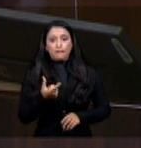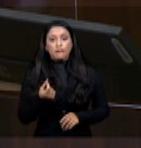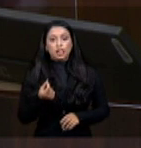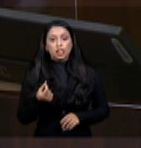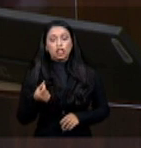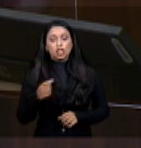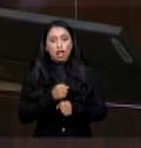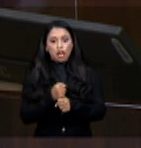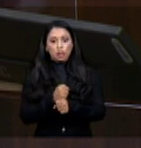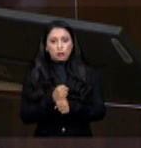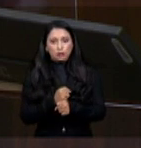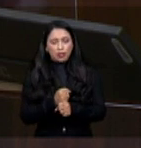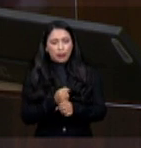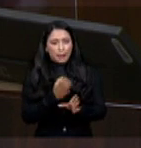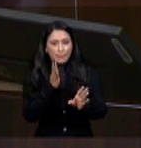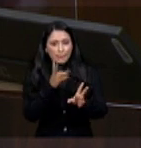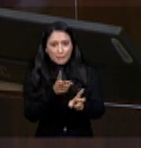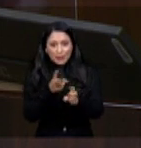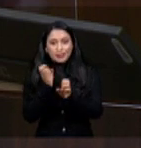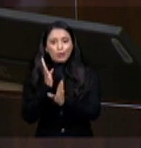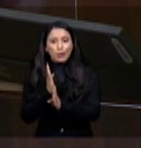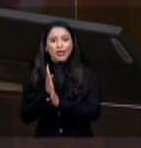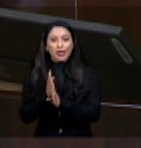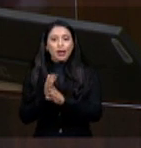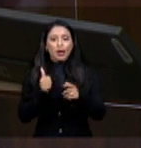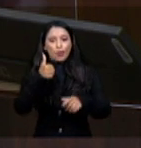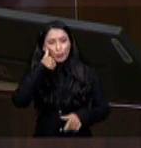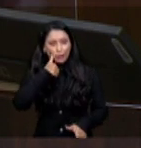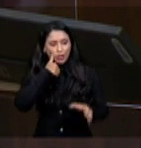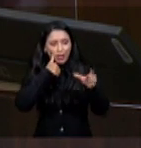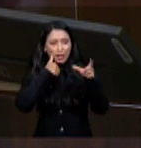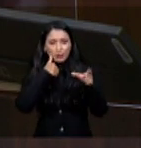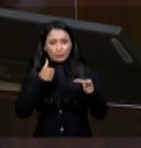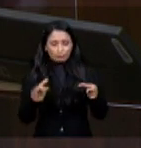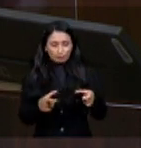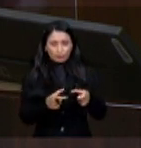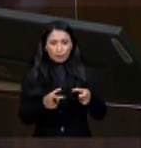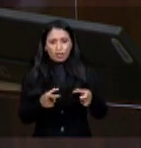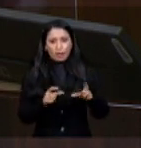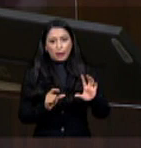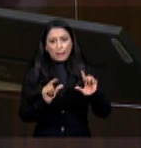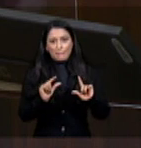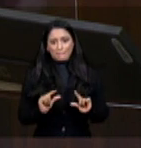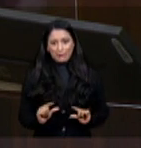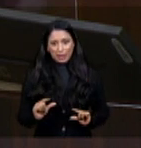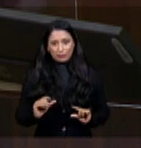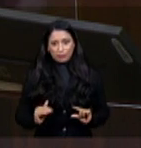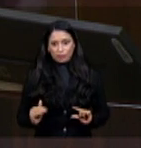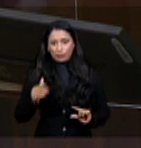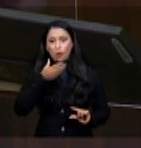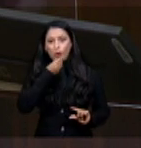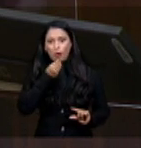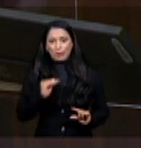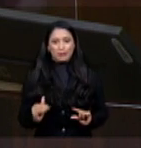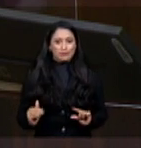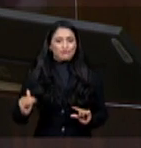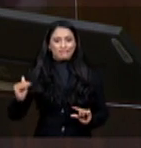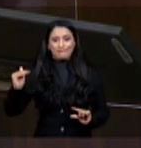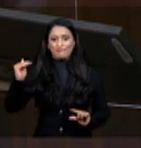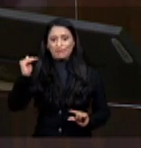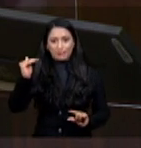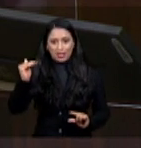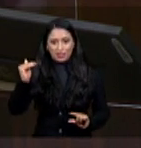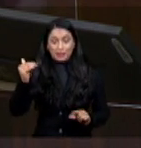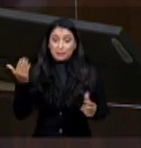identificou que as mulheres estavam bem aquém na ocupação desses cargos a de